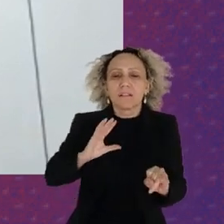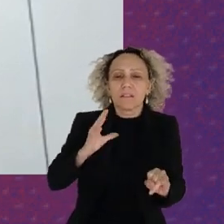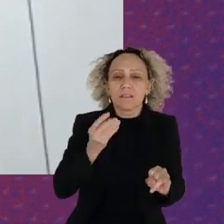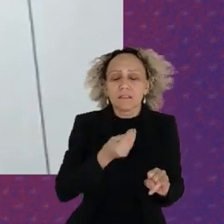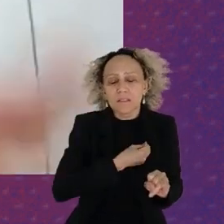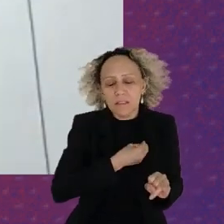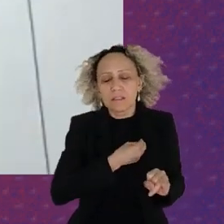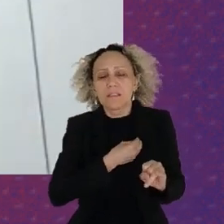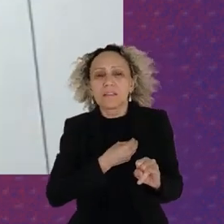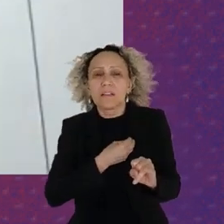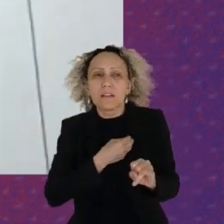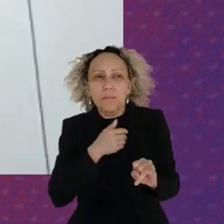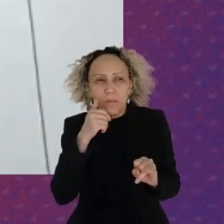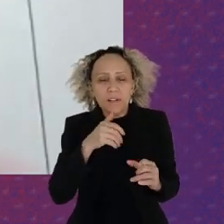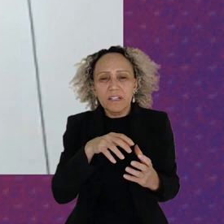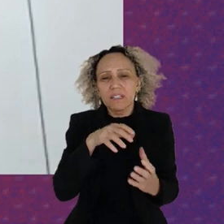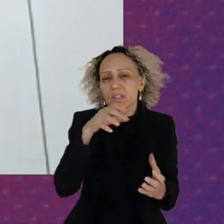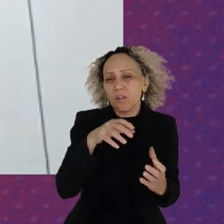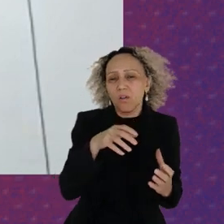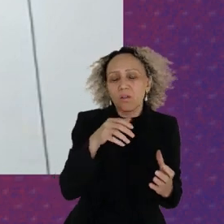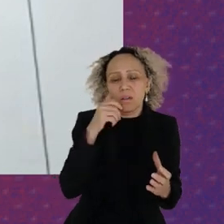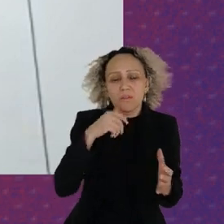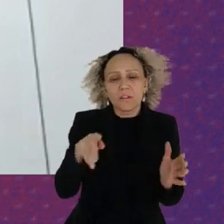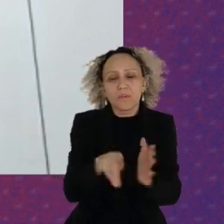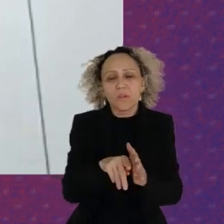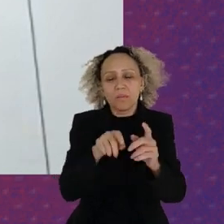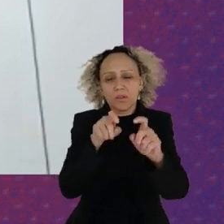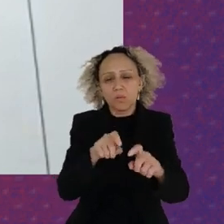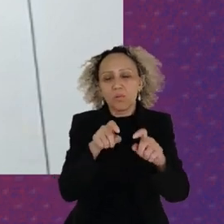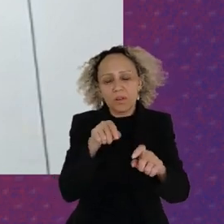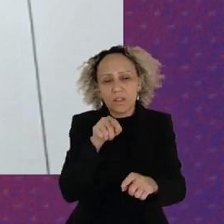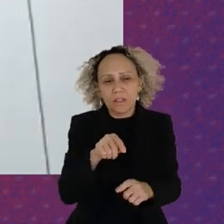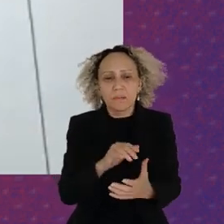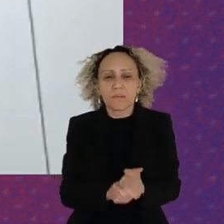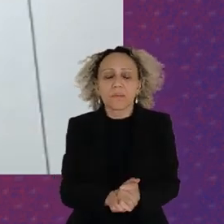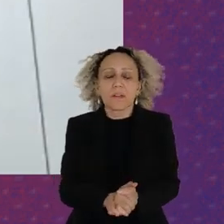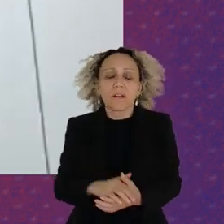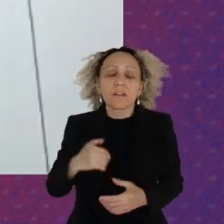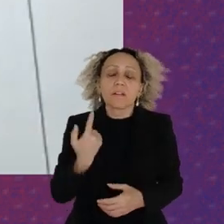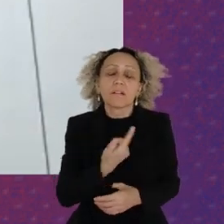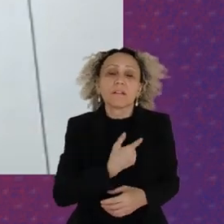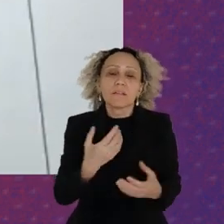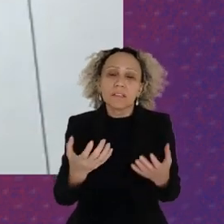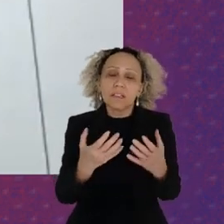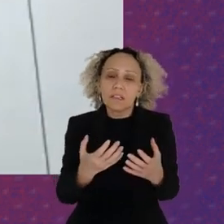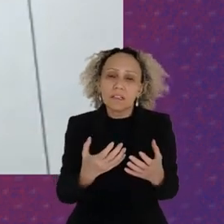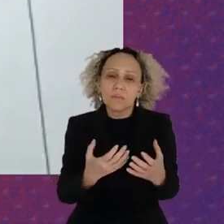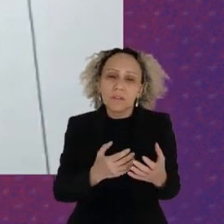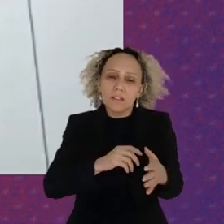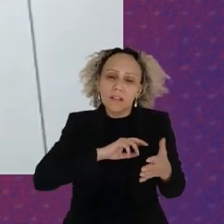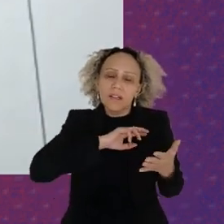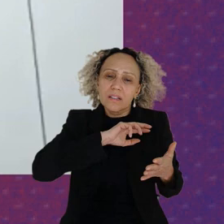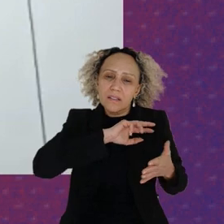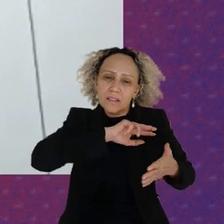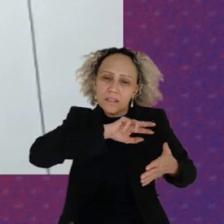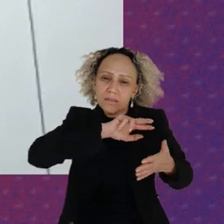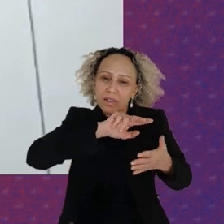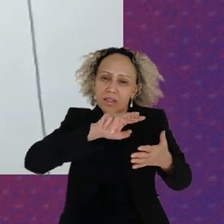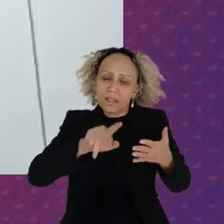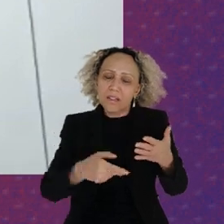enfim, tem uma diversidade muito grande de mulheres, e o que a gente quer é que essa diversidade esteja representada nos espaços de poder e